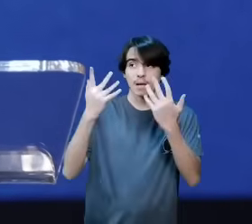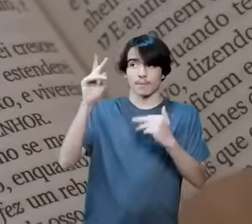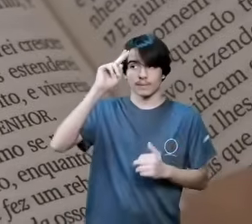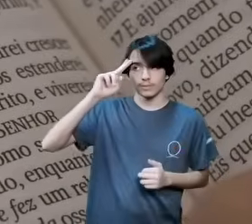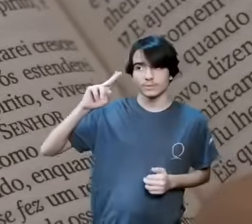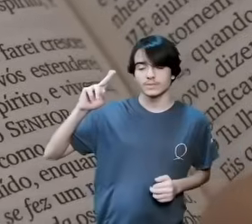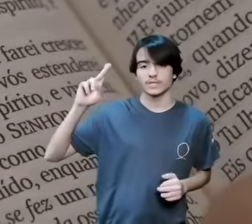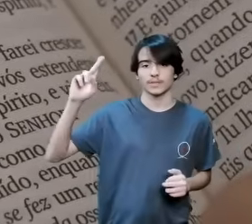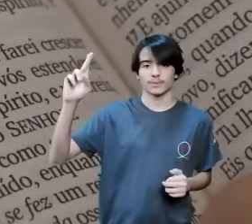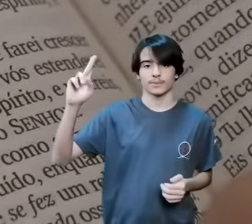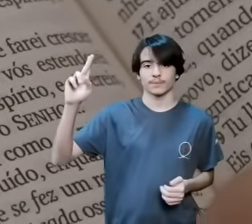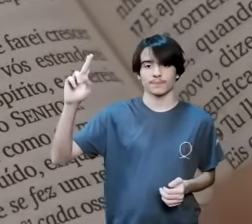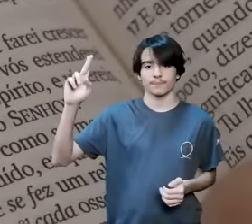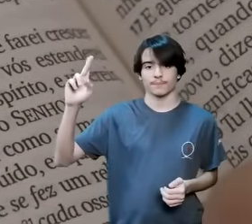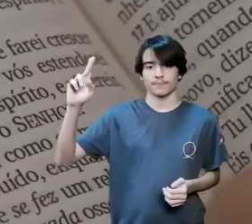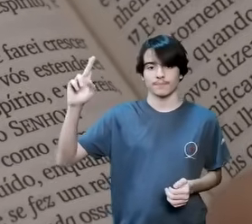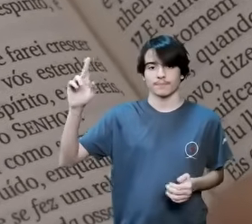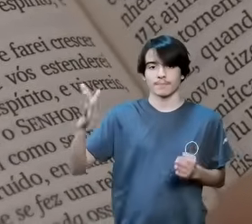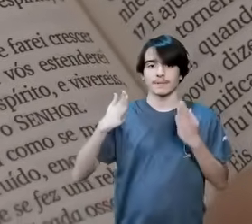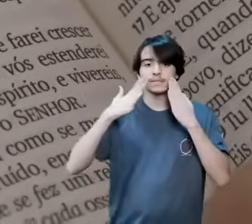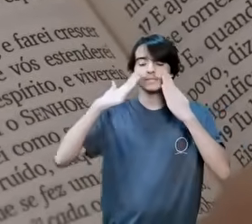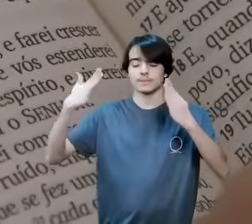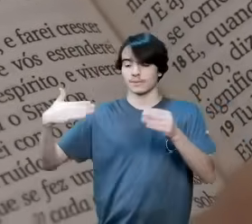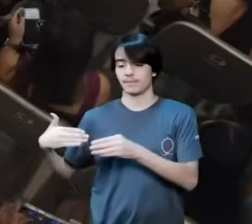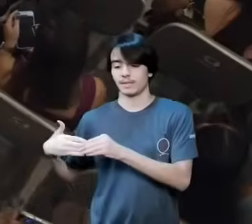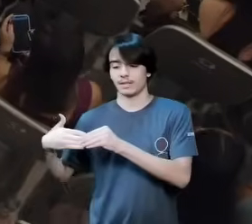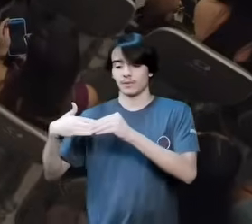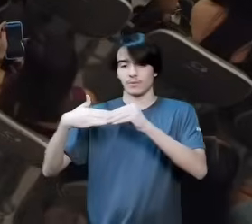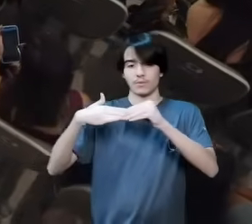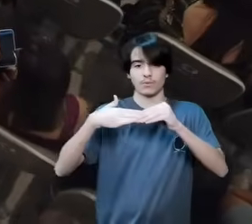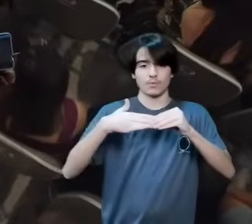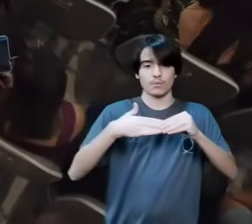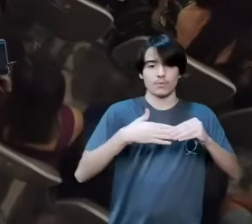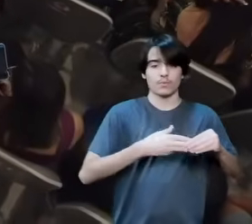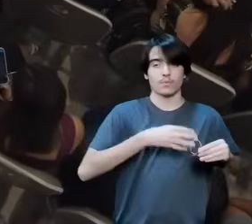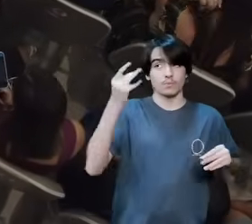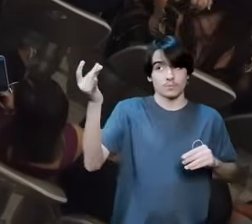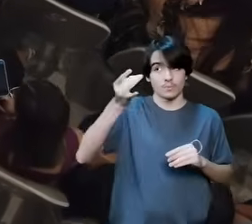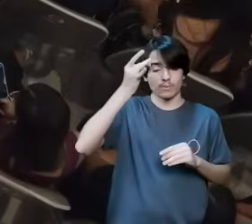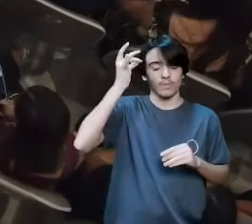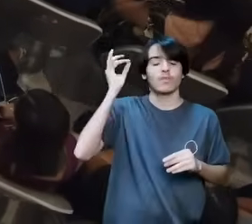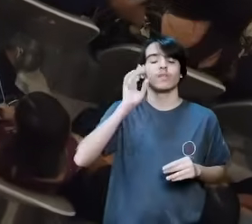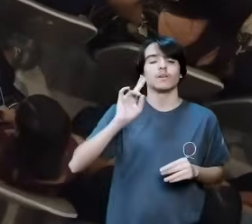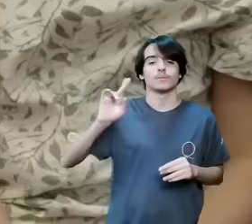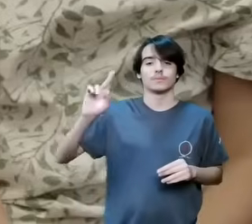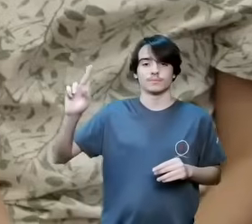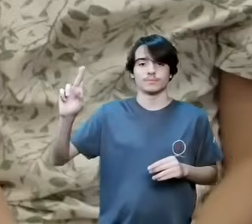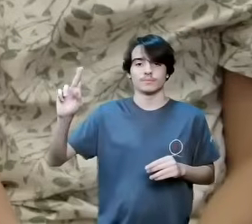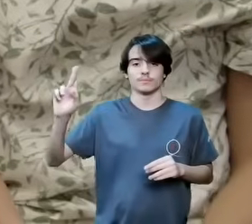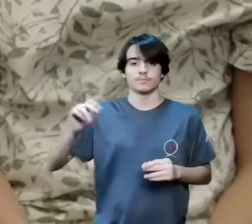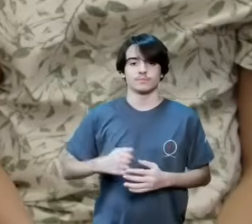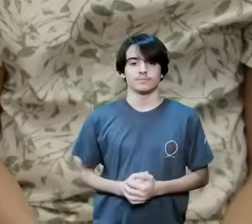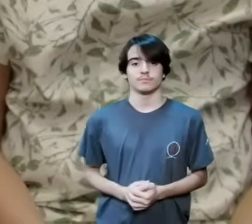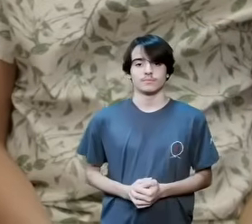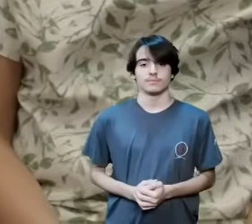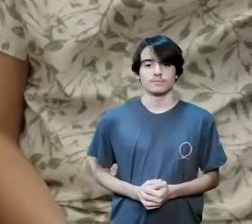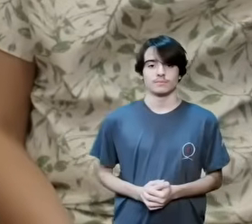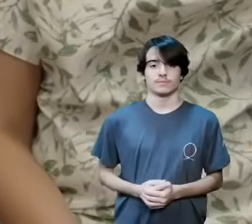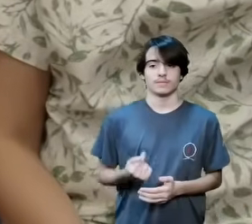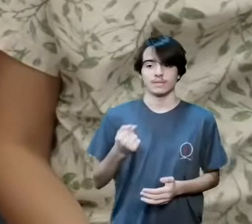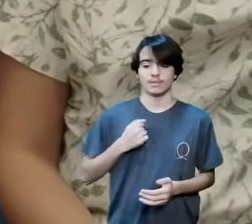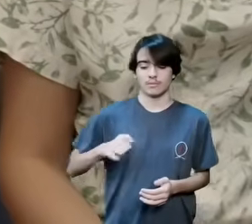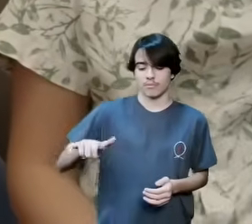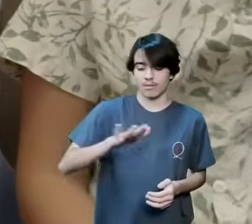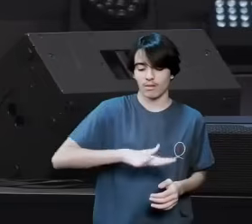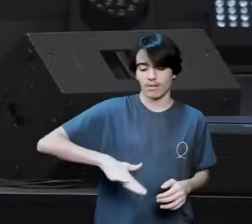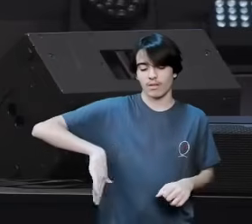Senhor, e Ele me levou no Espírito do Senhor, e me pôs no meio de um